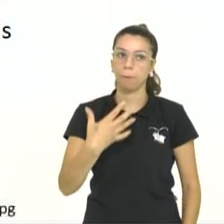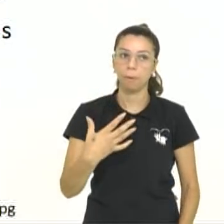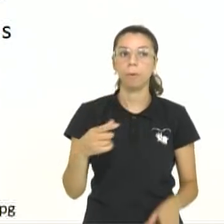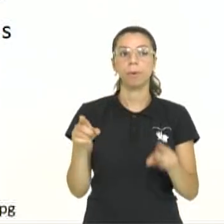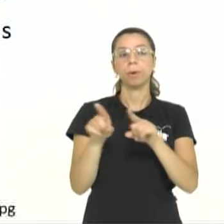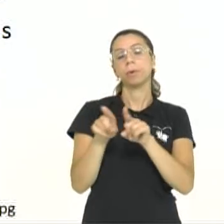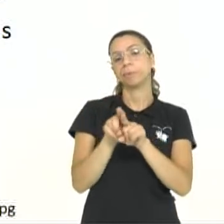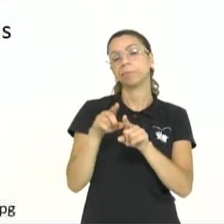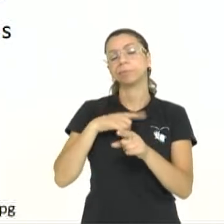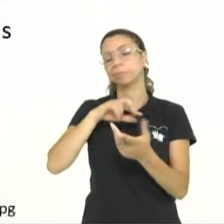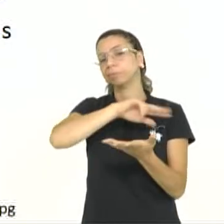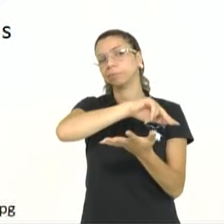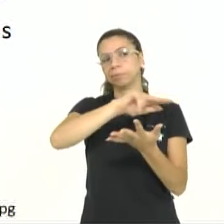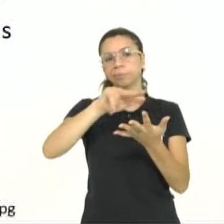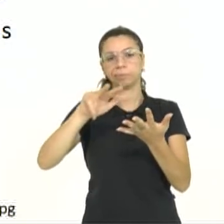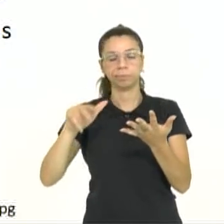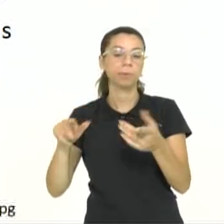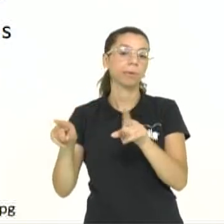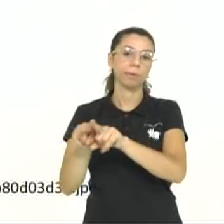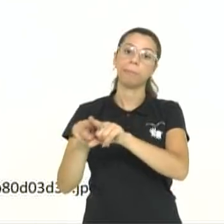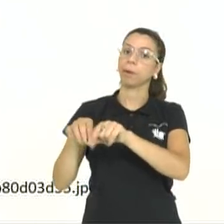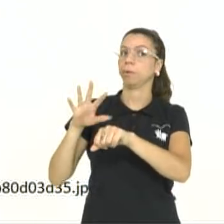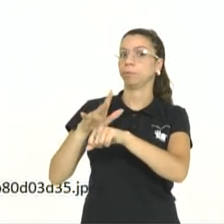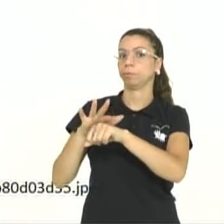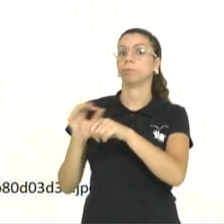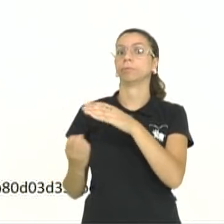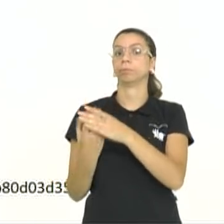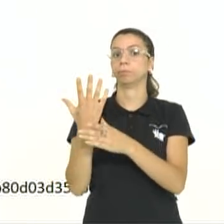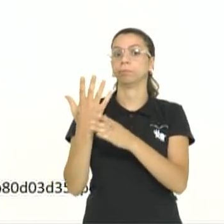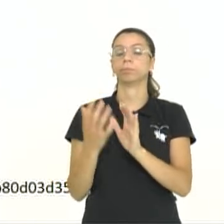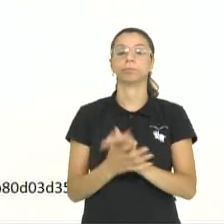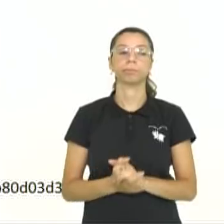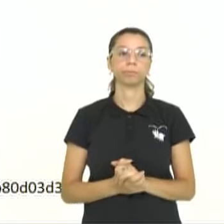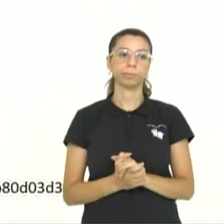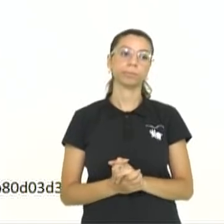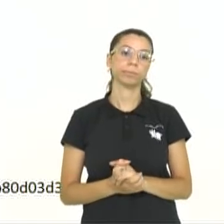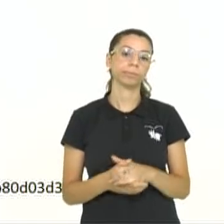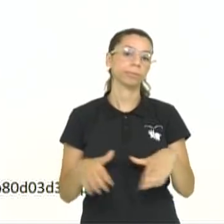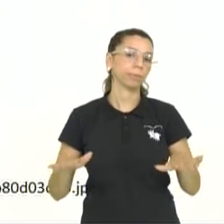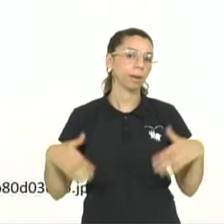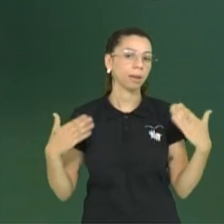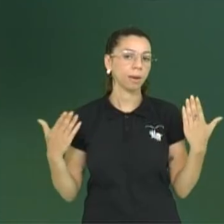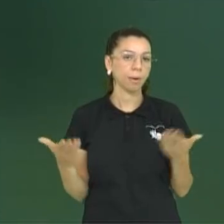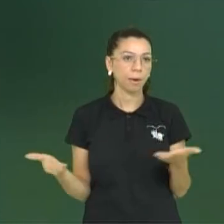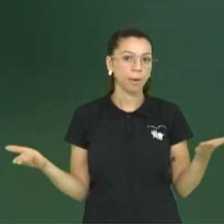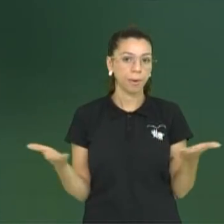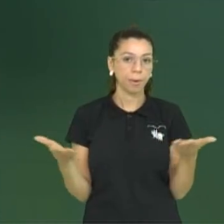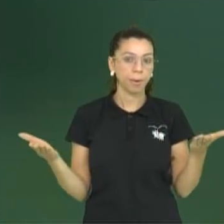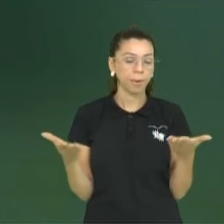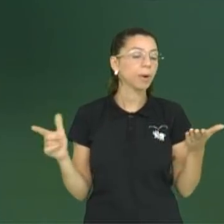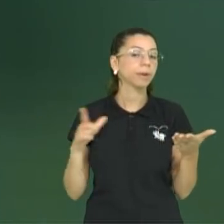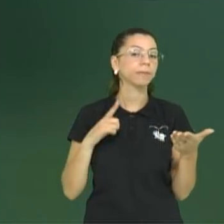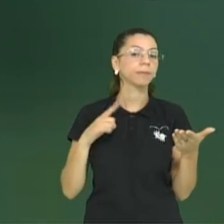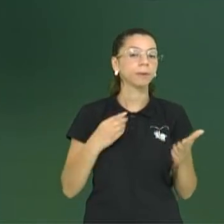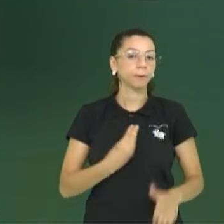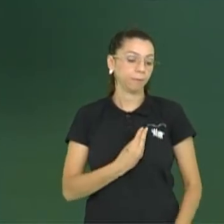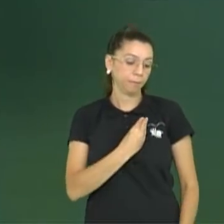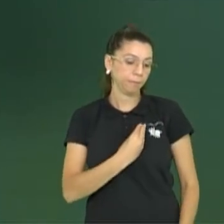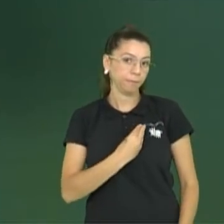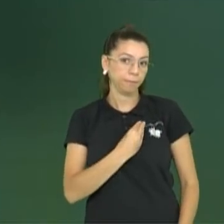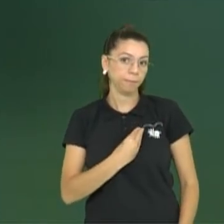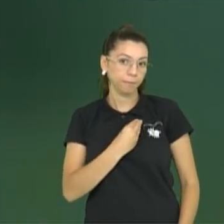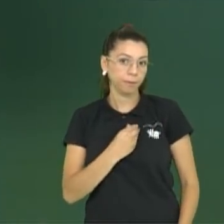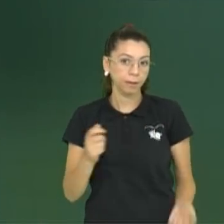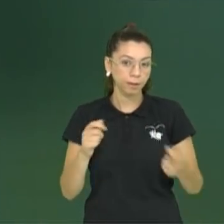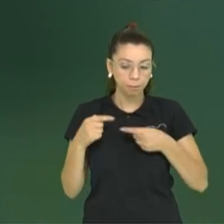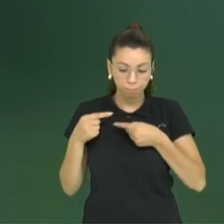Paramécios, amebas, também causadoras de doenças. Já que a gente está falando de seres muito pequenos, que eu